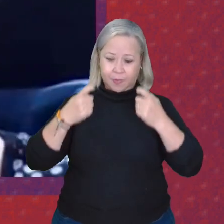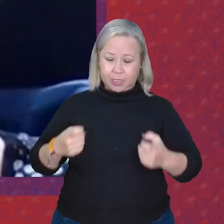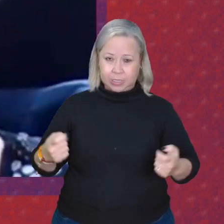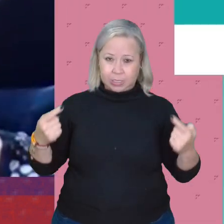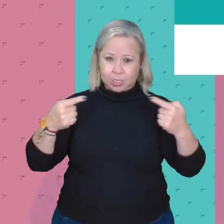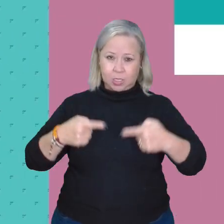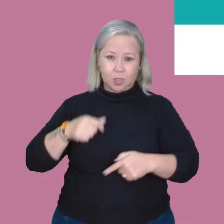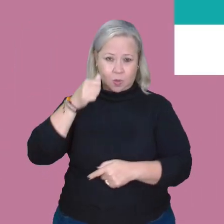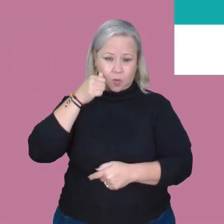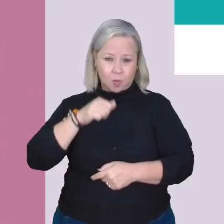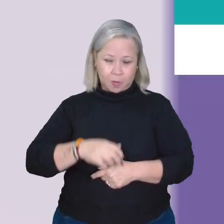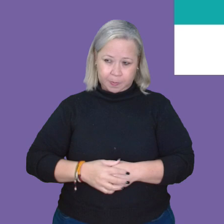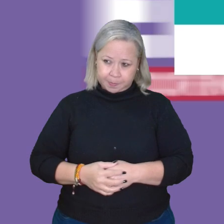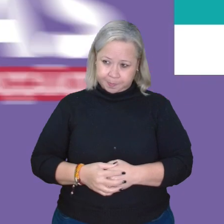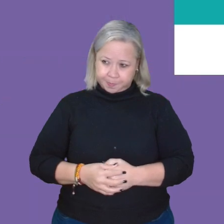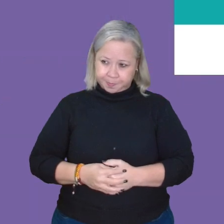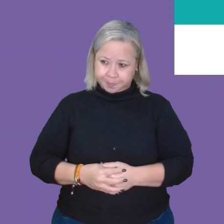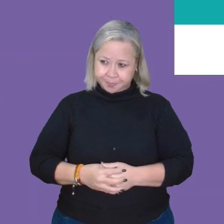as mulheres.